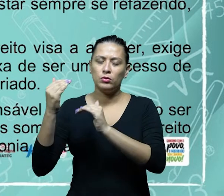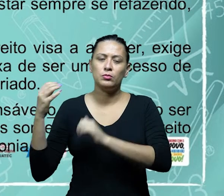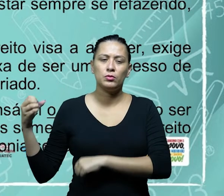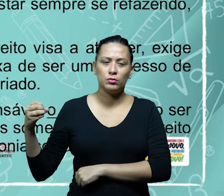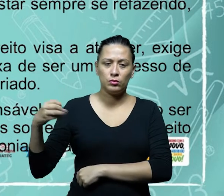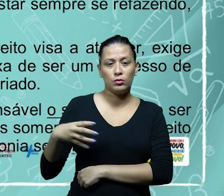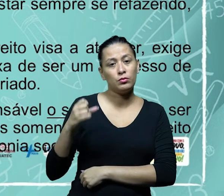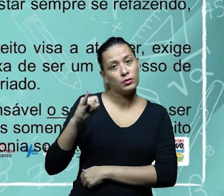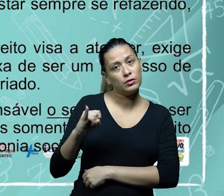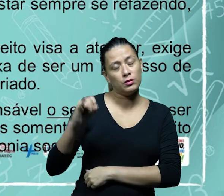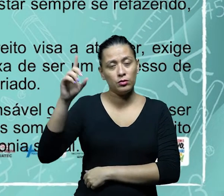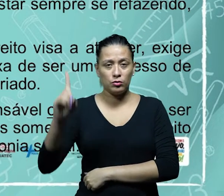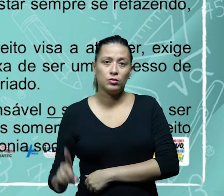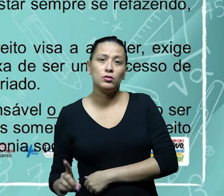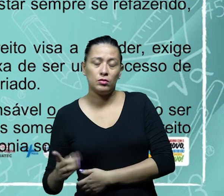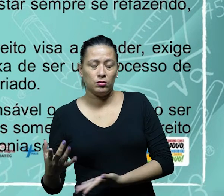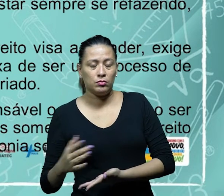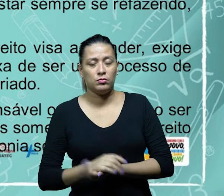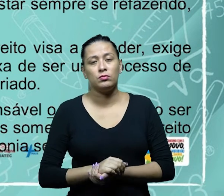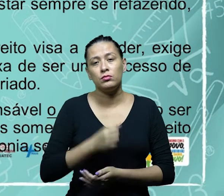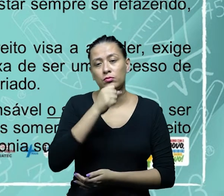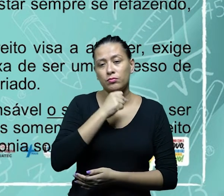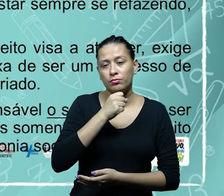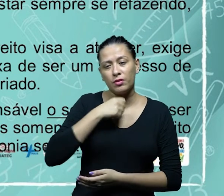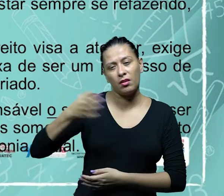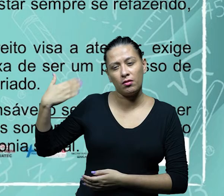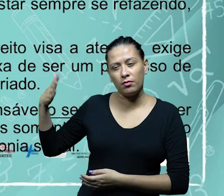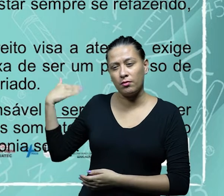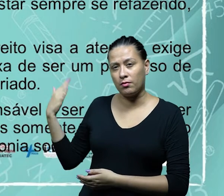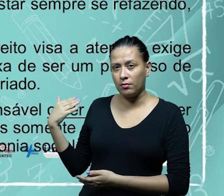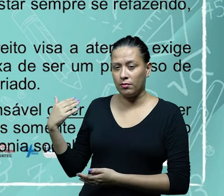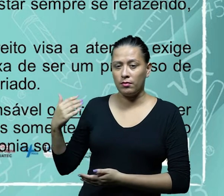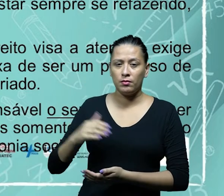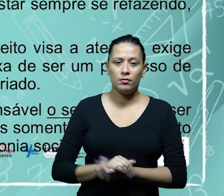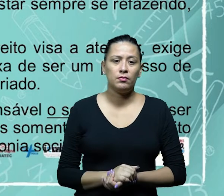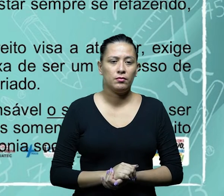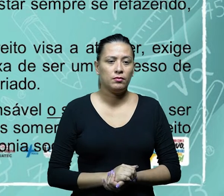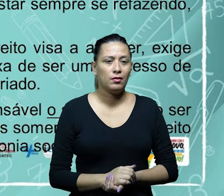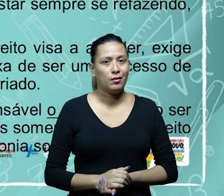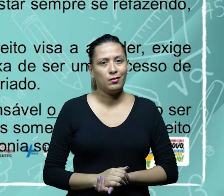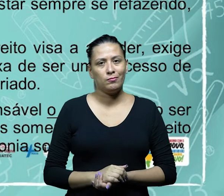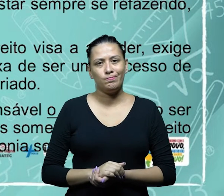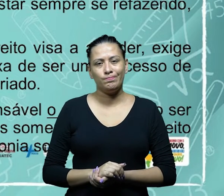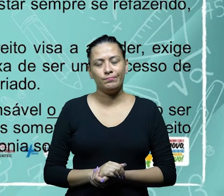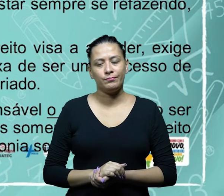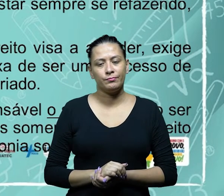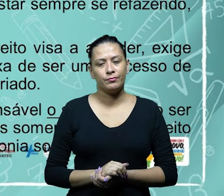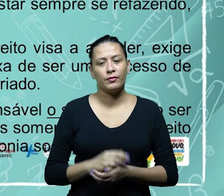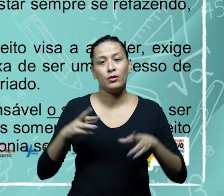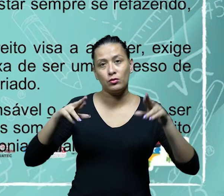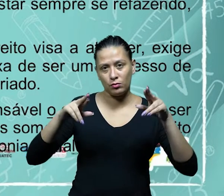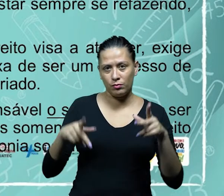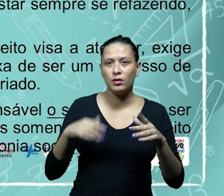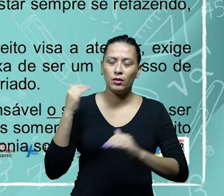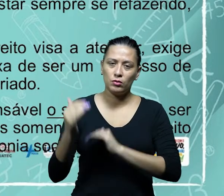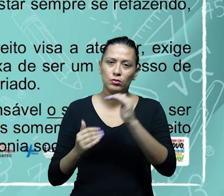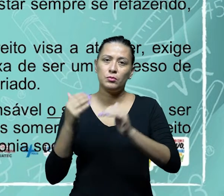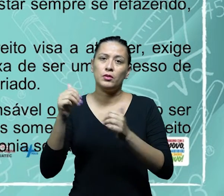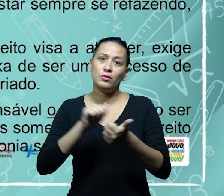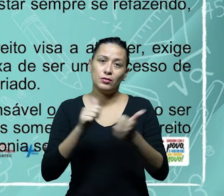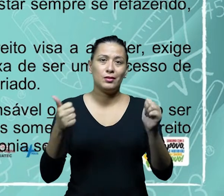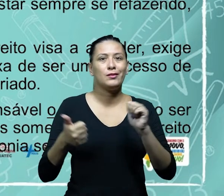novos né se o direito se envelhece ele deixa de ser um processo de adaptação pois passa a não exercer a